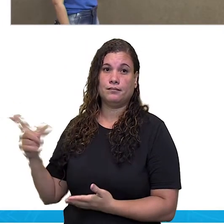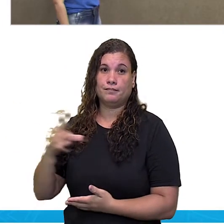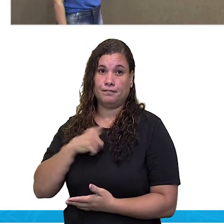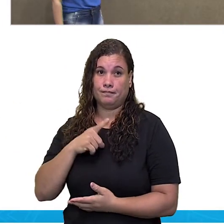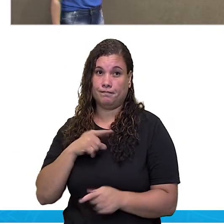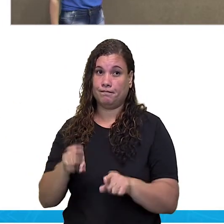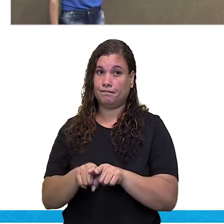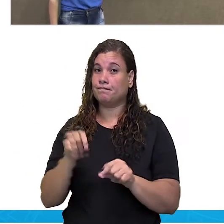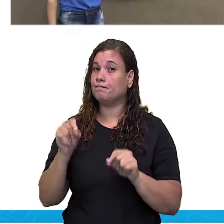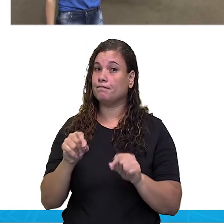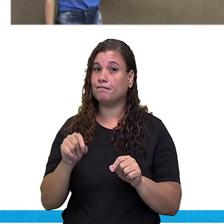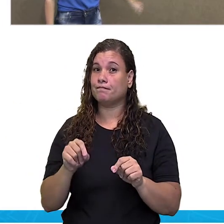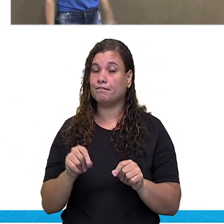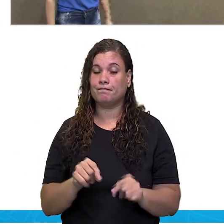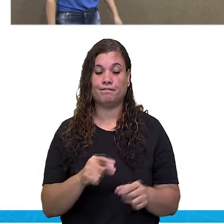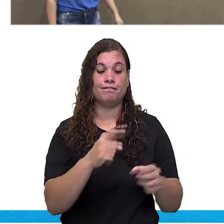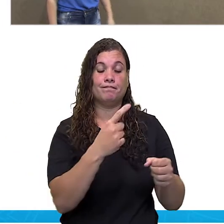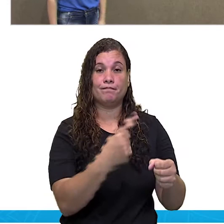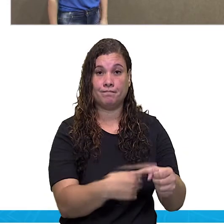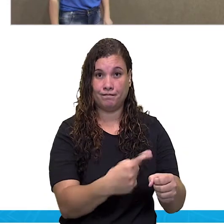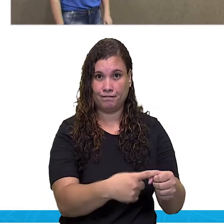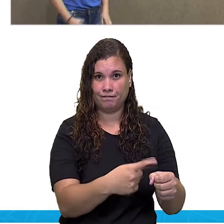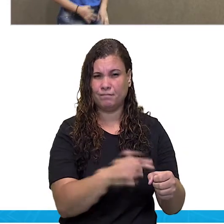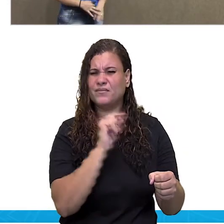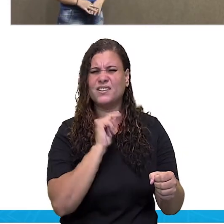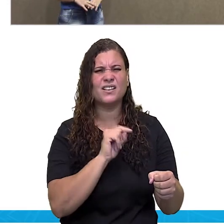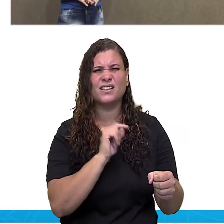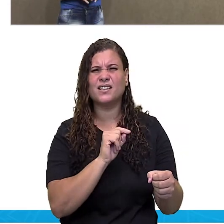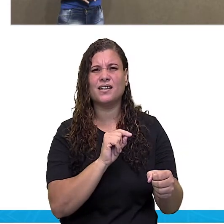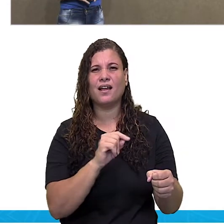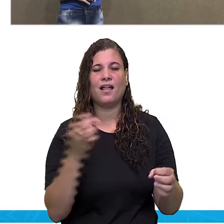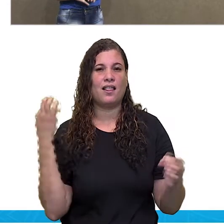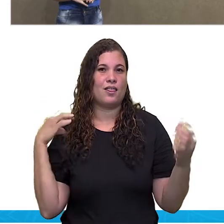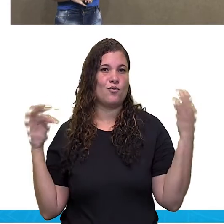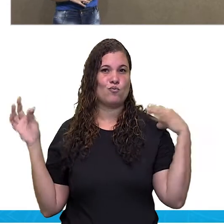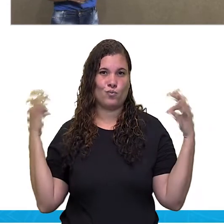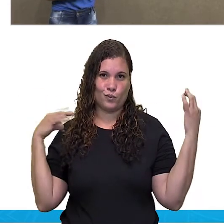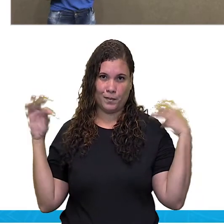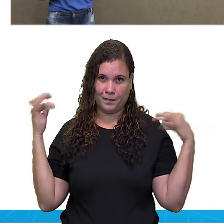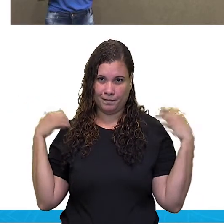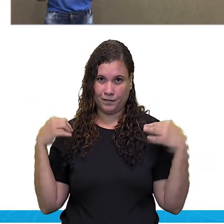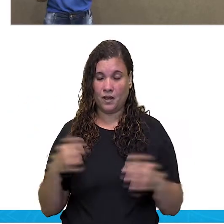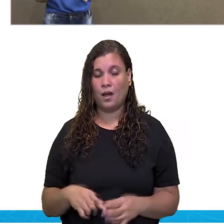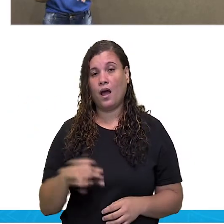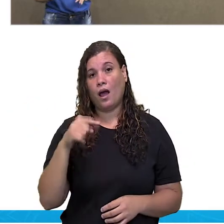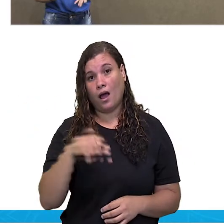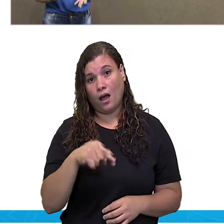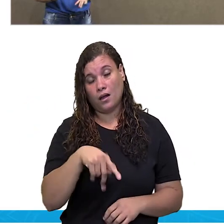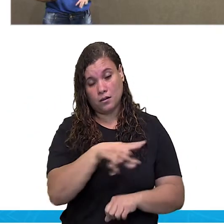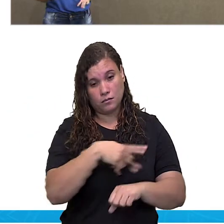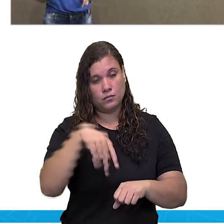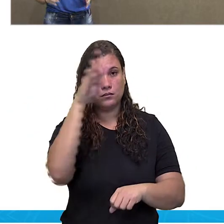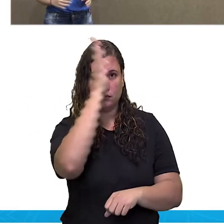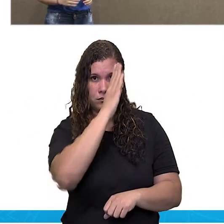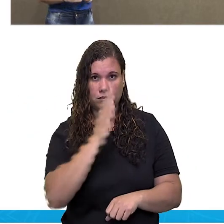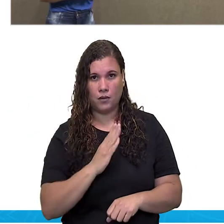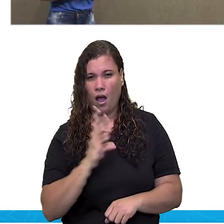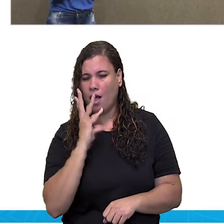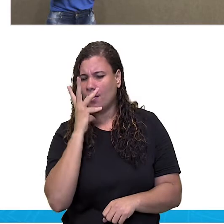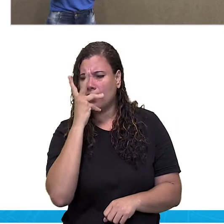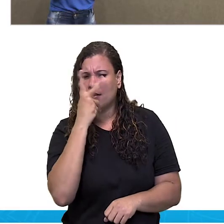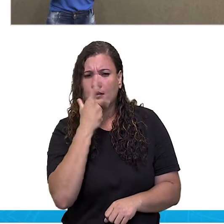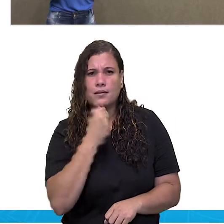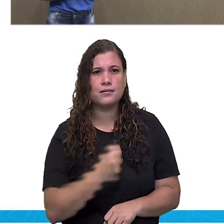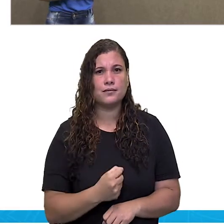Temos também cidades turísticas. O nosso Brasil é um país lindo, né? Então